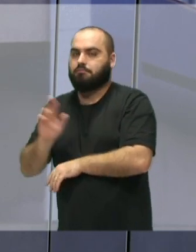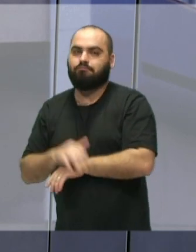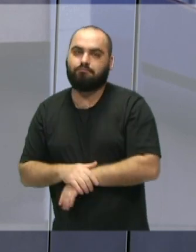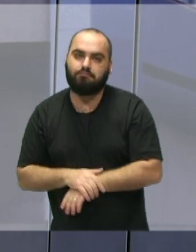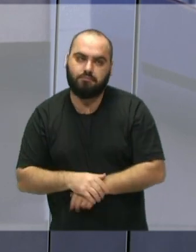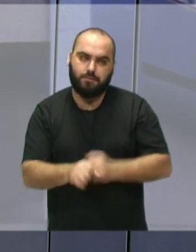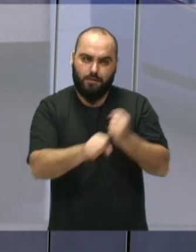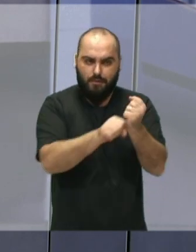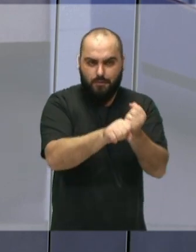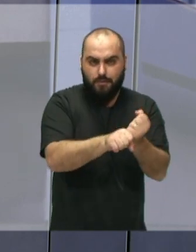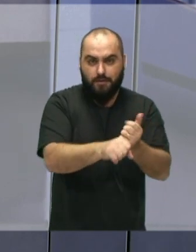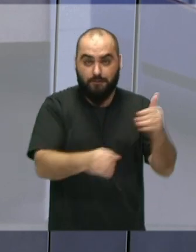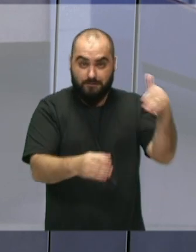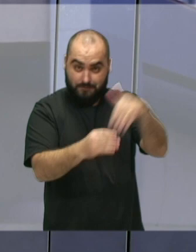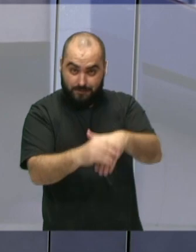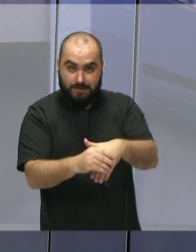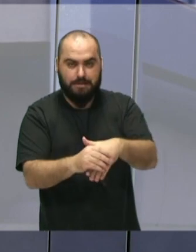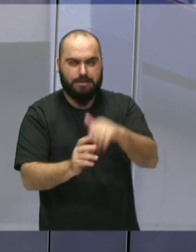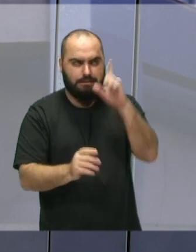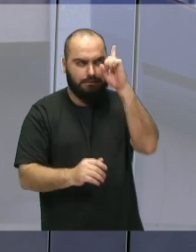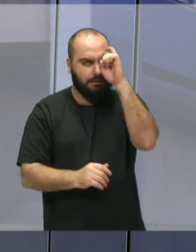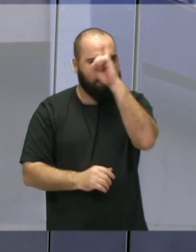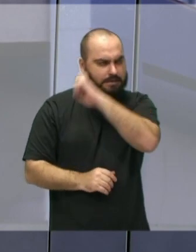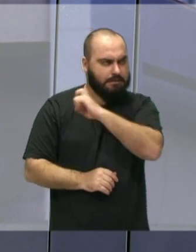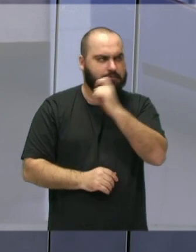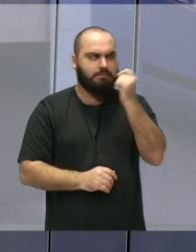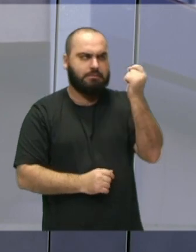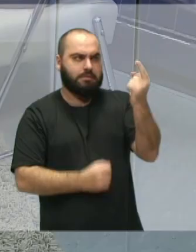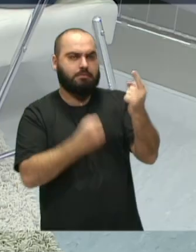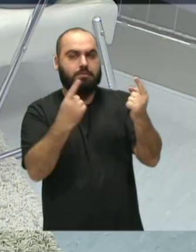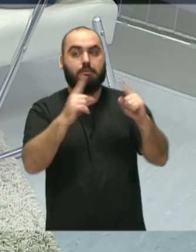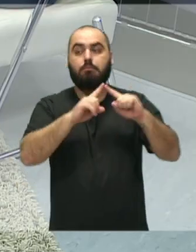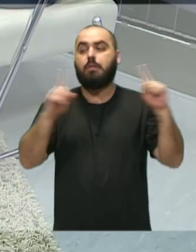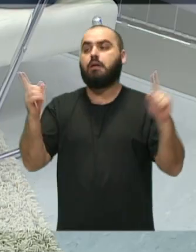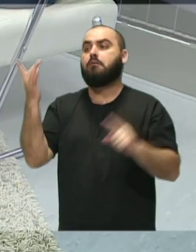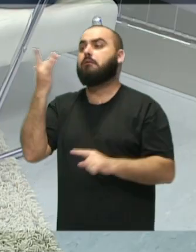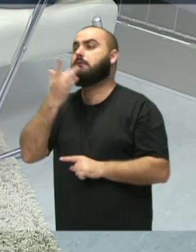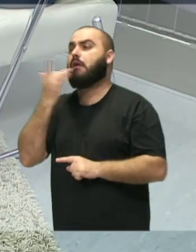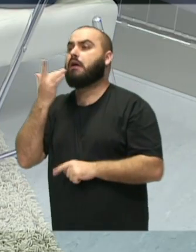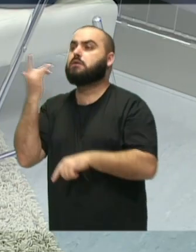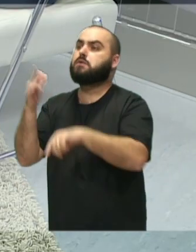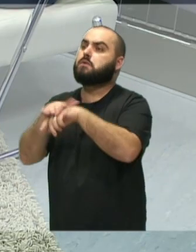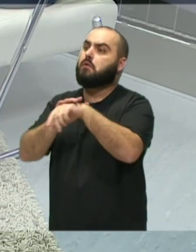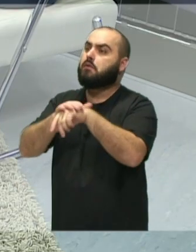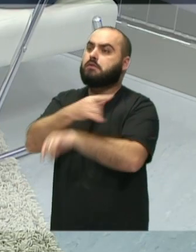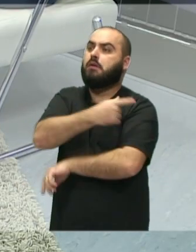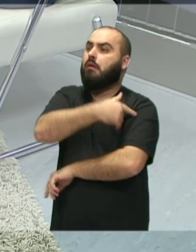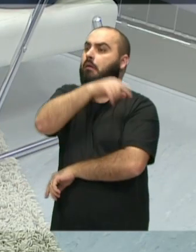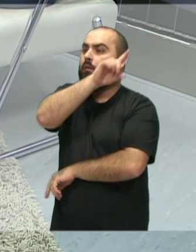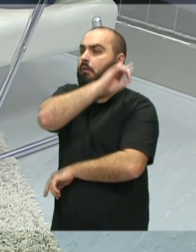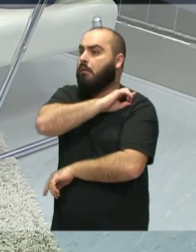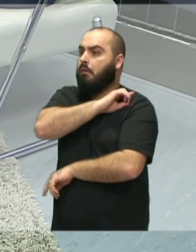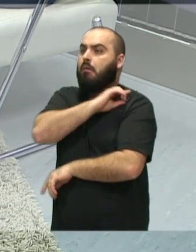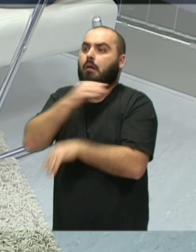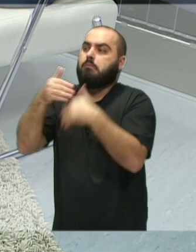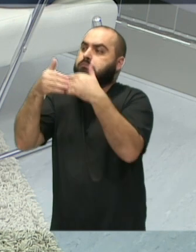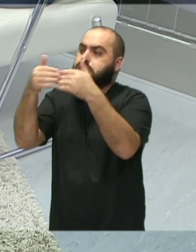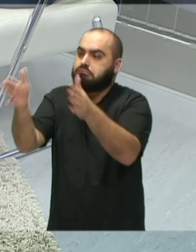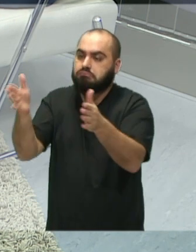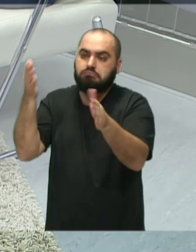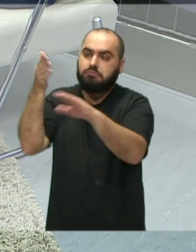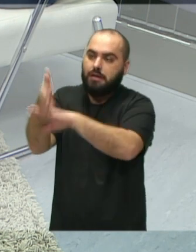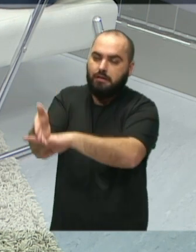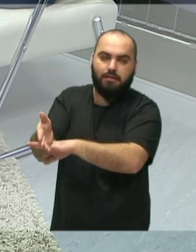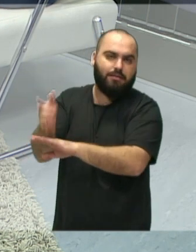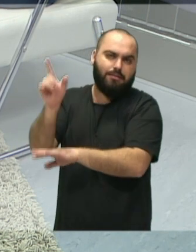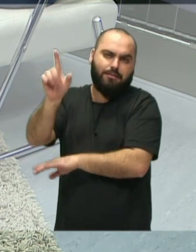algumas coisas, né? Mas também está sendo mais fácil para falar com as autoridades, a gente vê as portas mais abertas, então faz parte